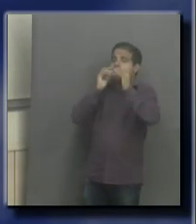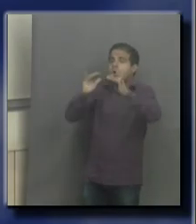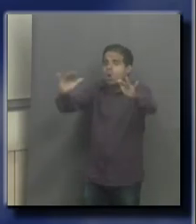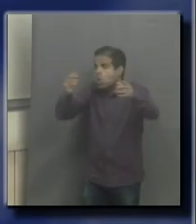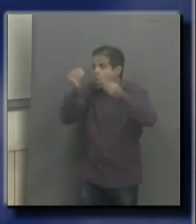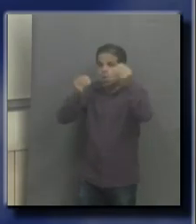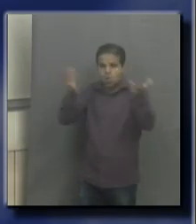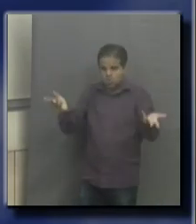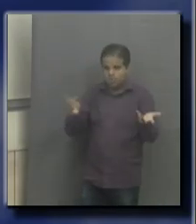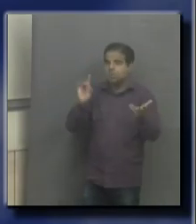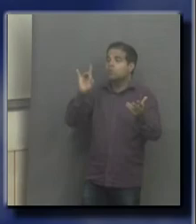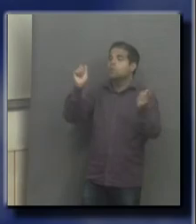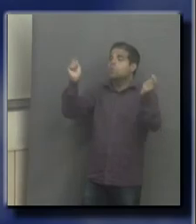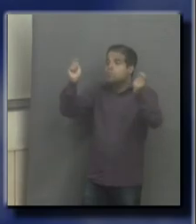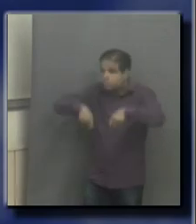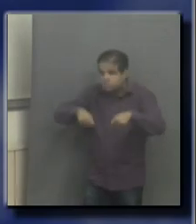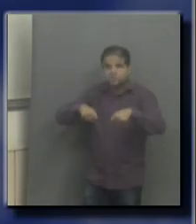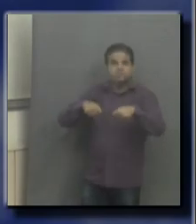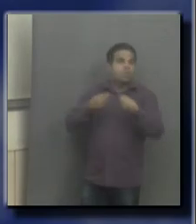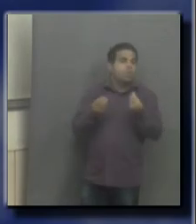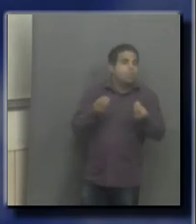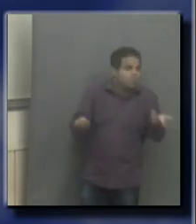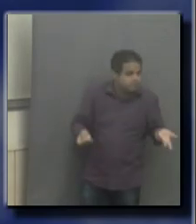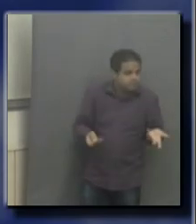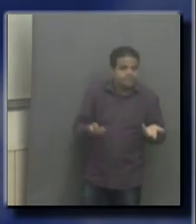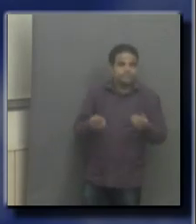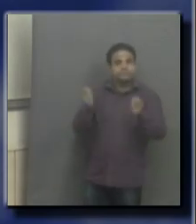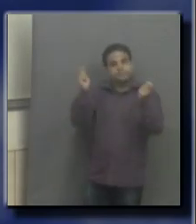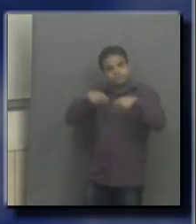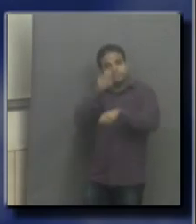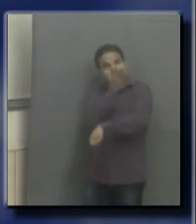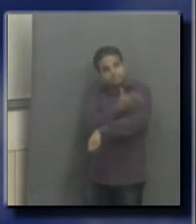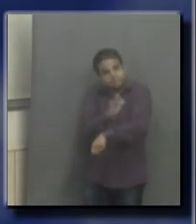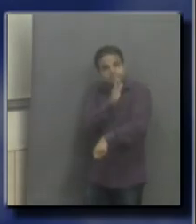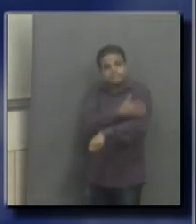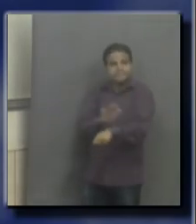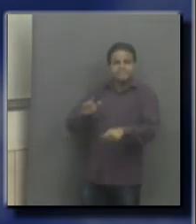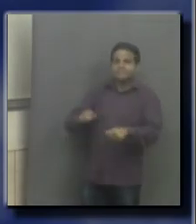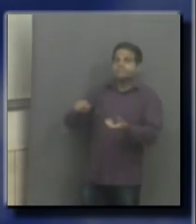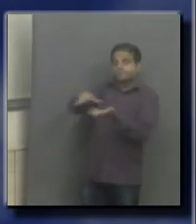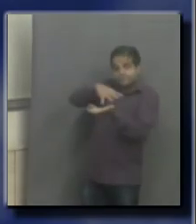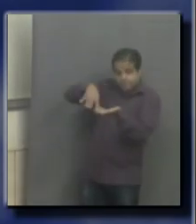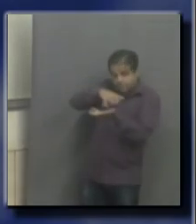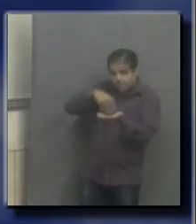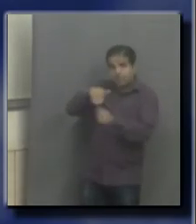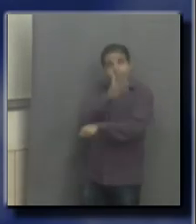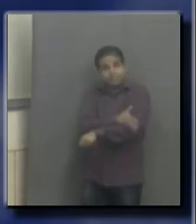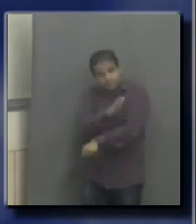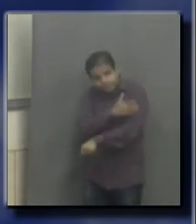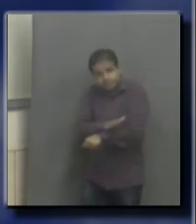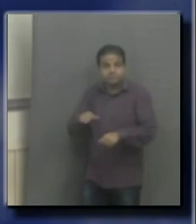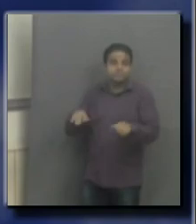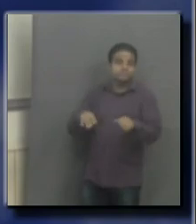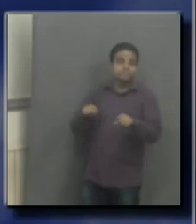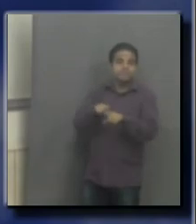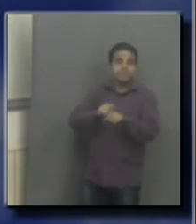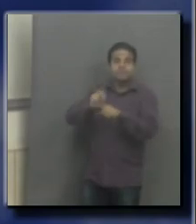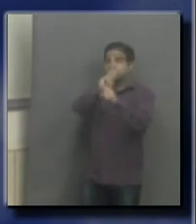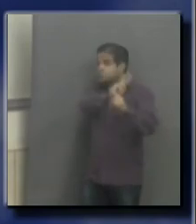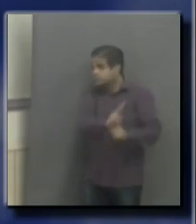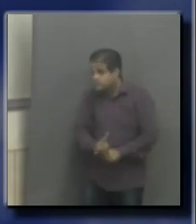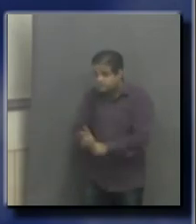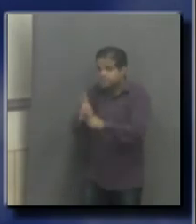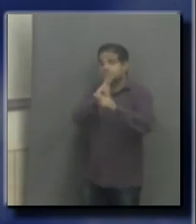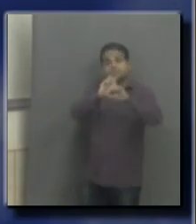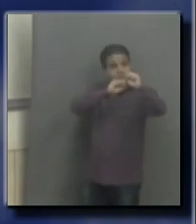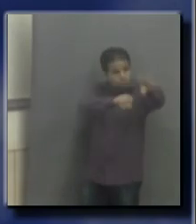e quais são as condições desse estágio, tanto de campo de estágio como de supervisão,